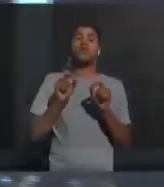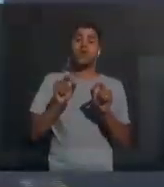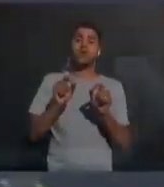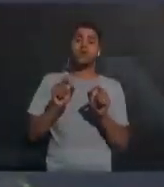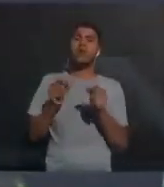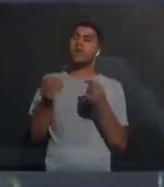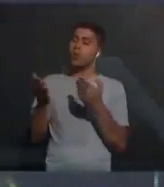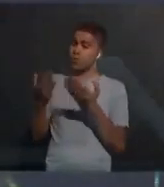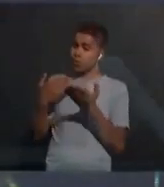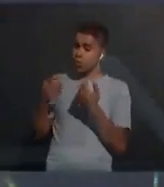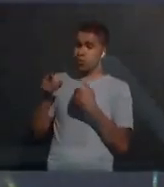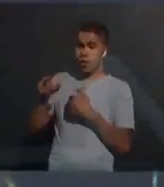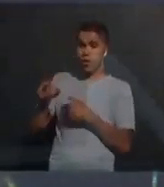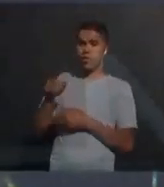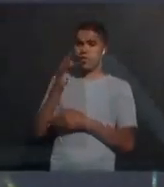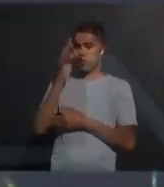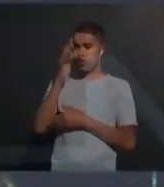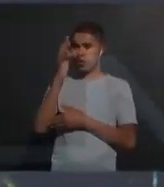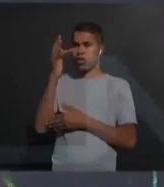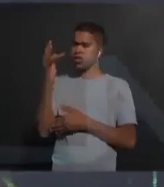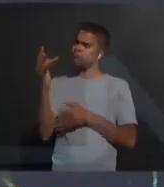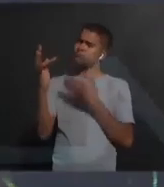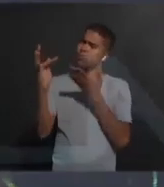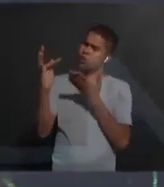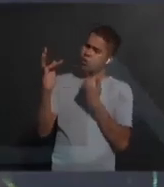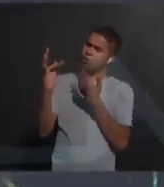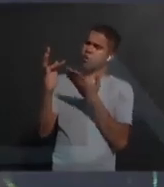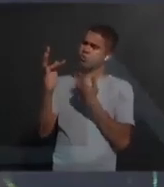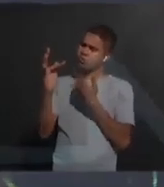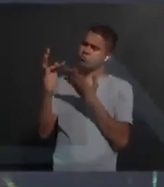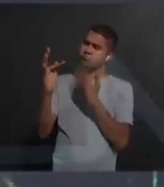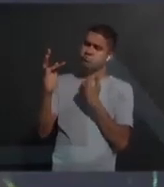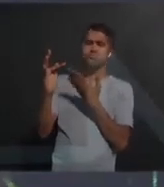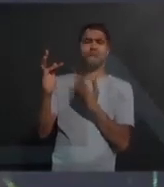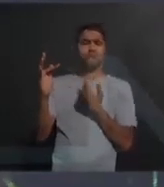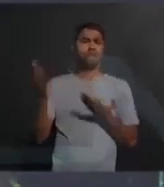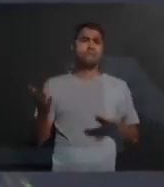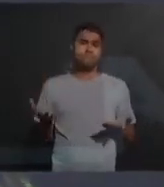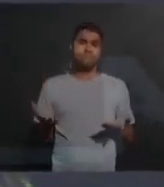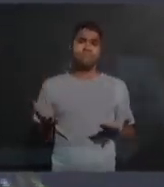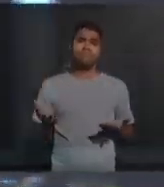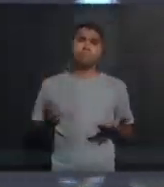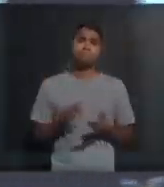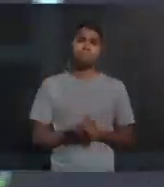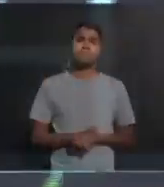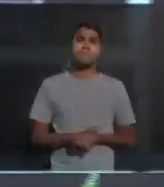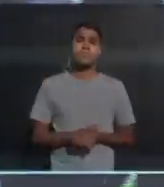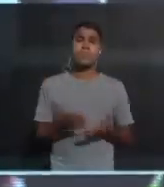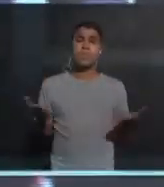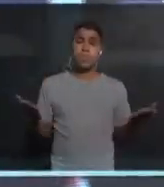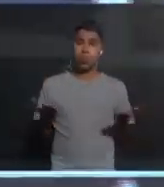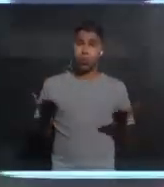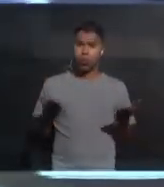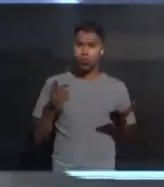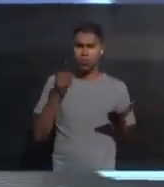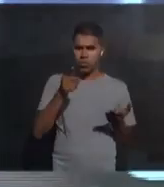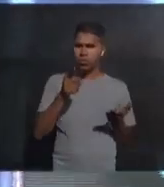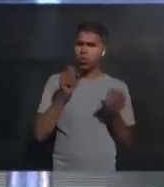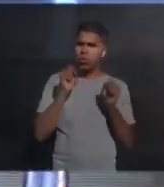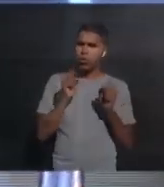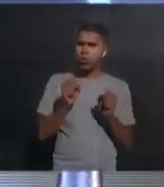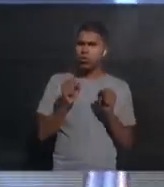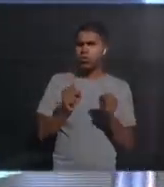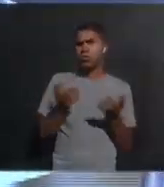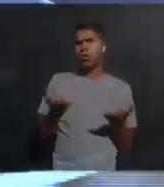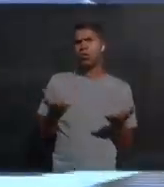converso com eles eu converso com eles hoje se você pudesse